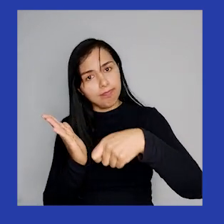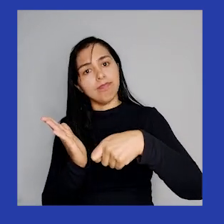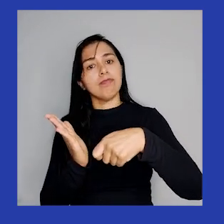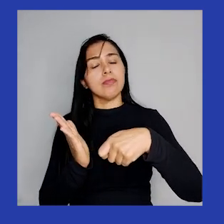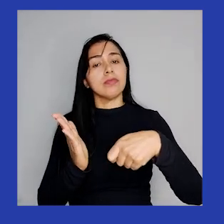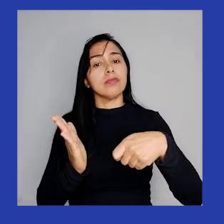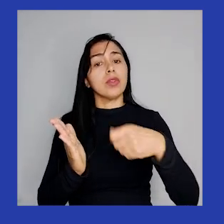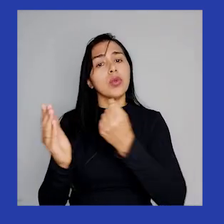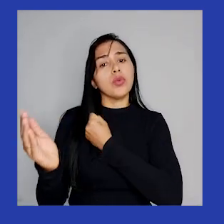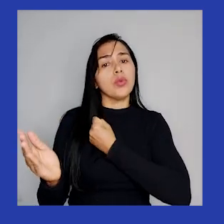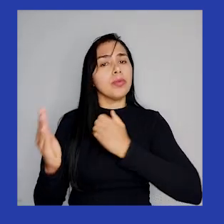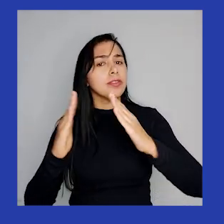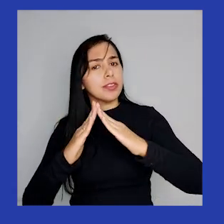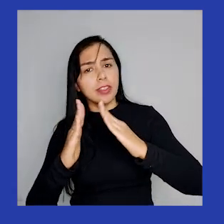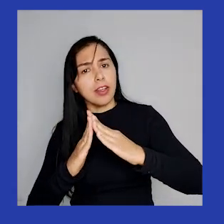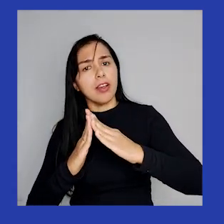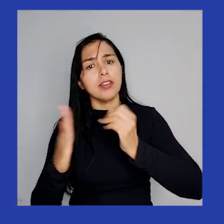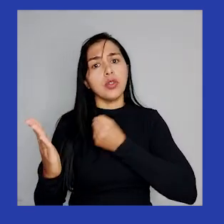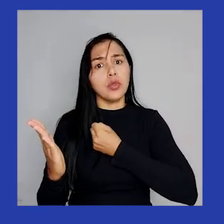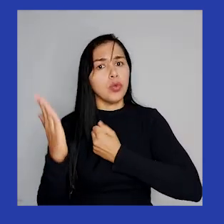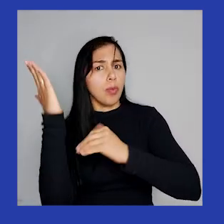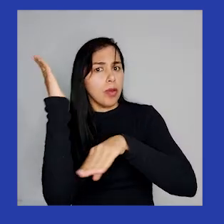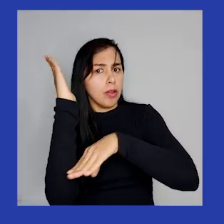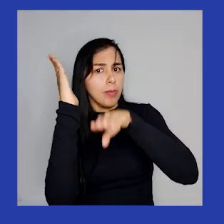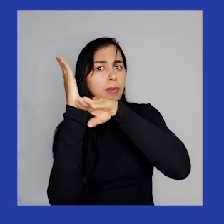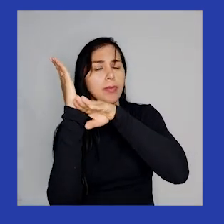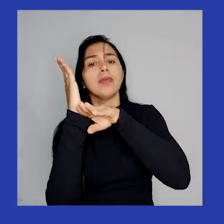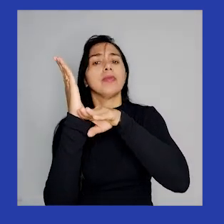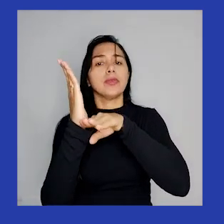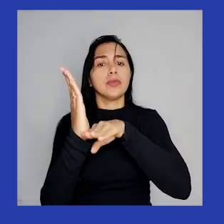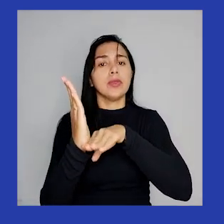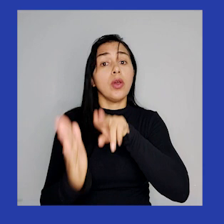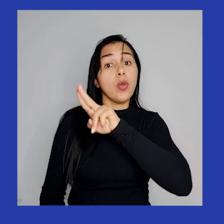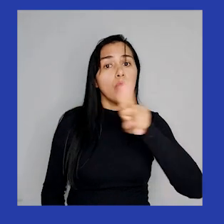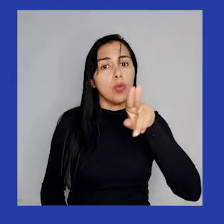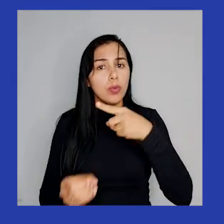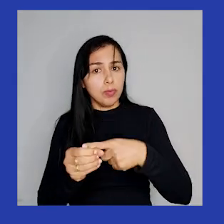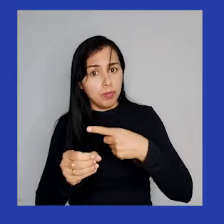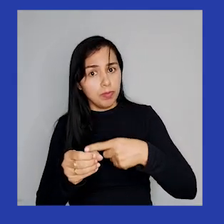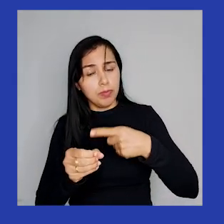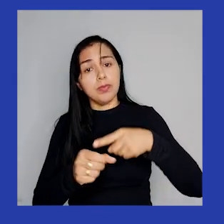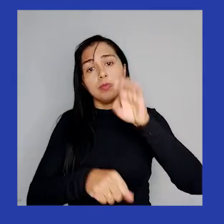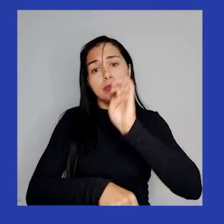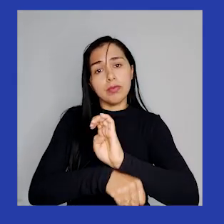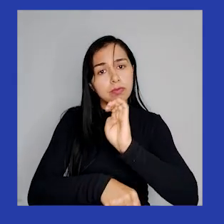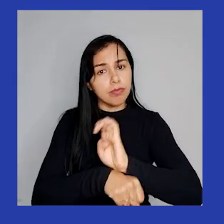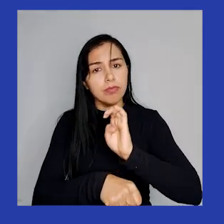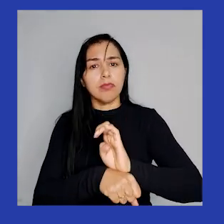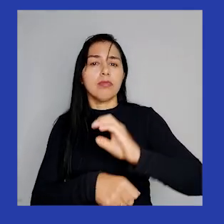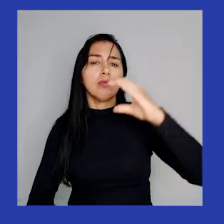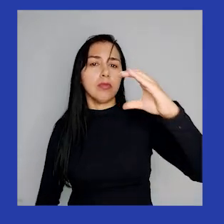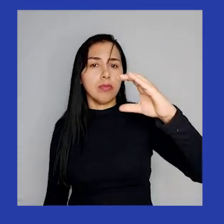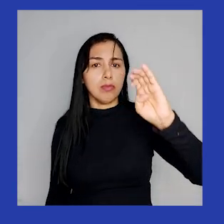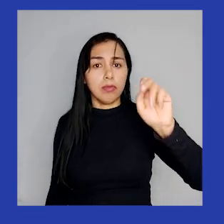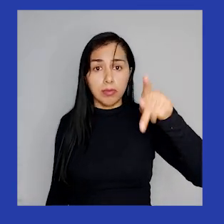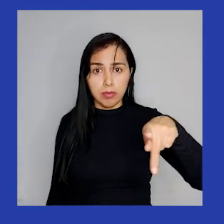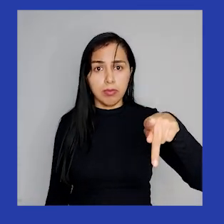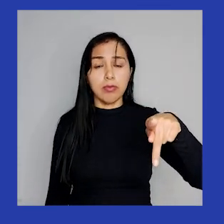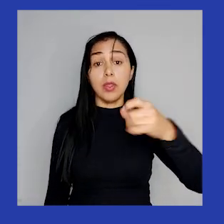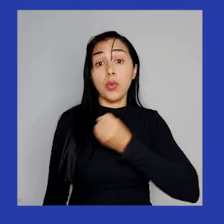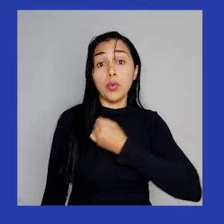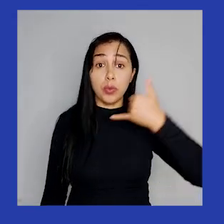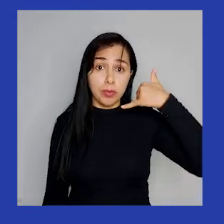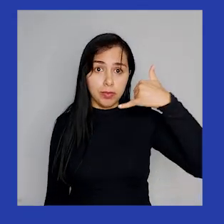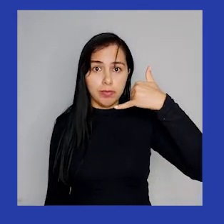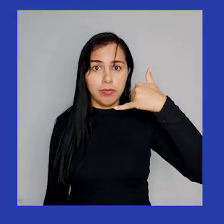casa, apartamento, bairro, cidade, o estado, o CEP, telefone. E esses outros